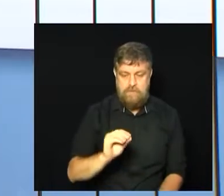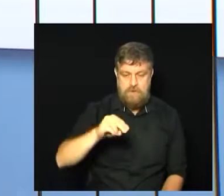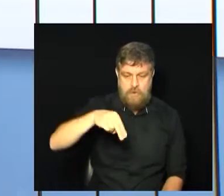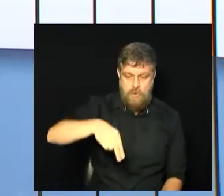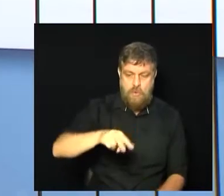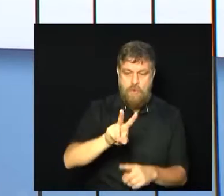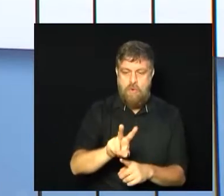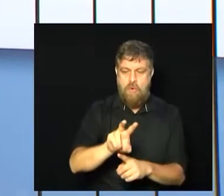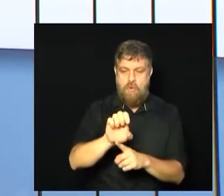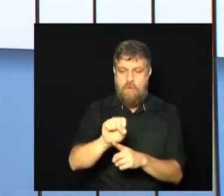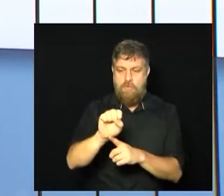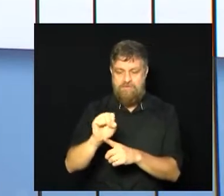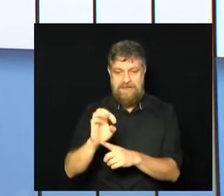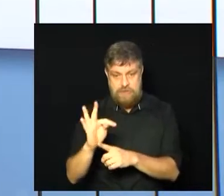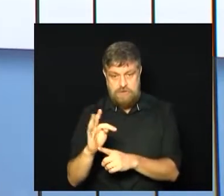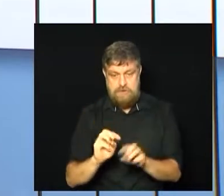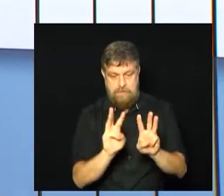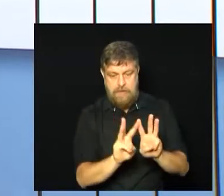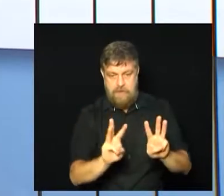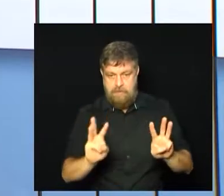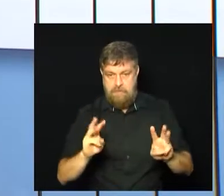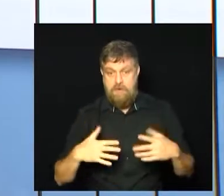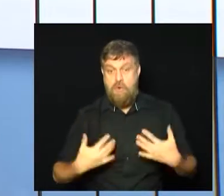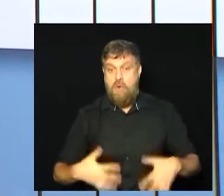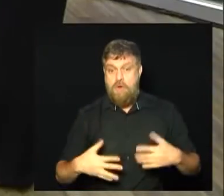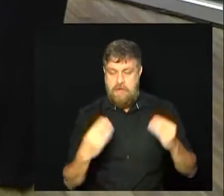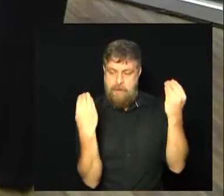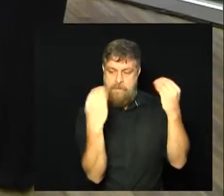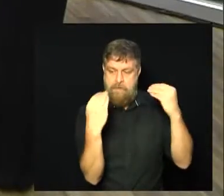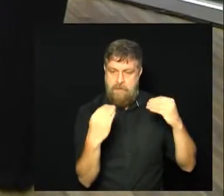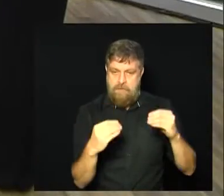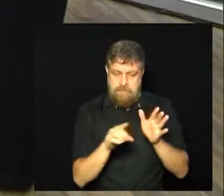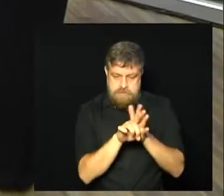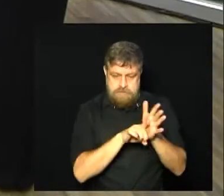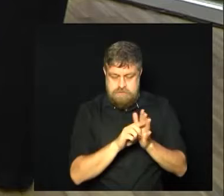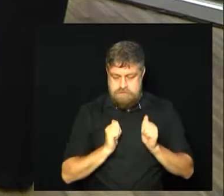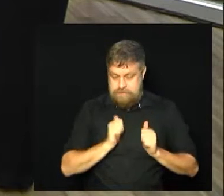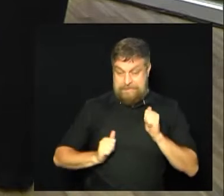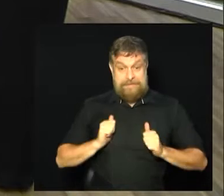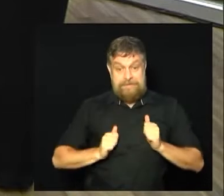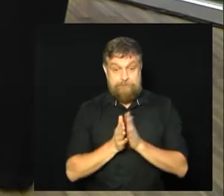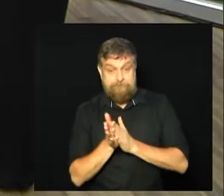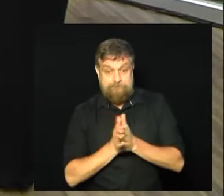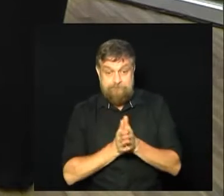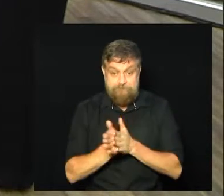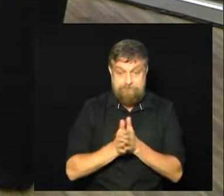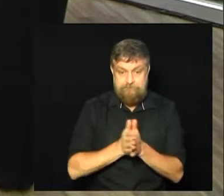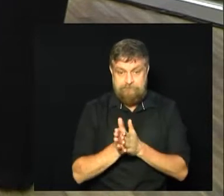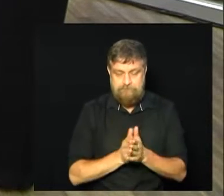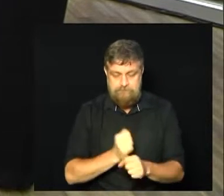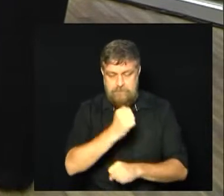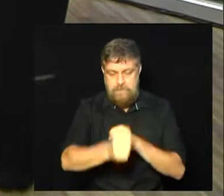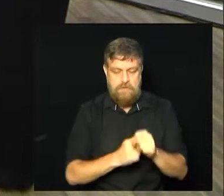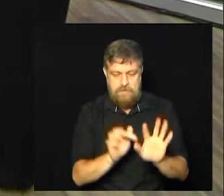Conveste.unicamp.br. Então, hoje o site vai estar bem agitado com bastante coisa lá, né? Todo mundo com muita expectativa, né? A gente sabe neste fim de